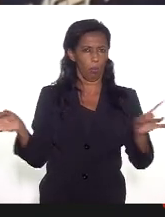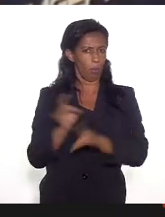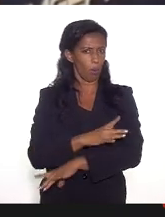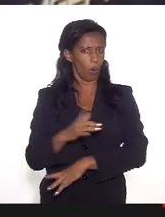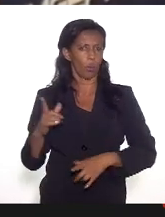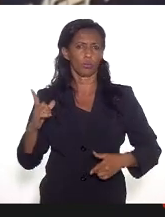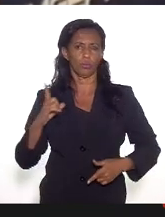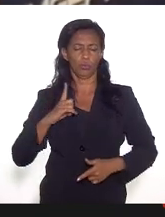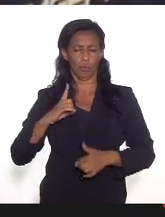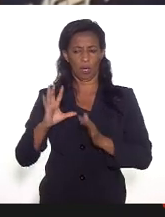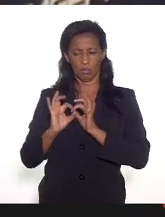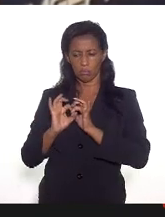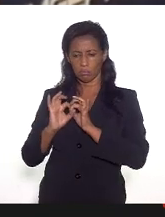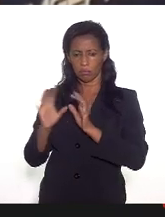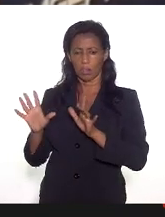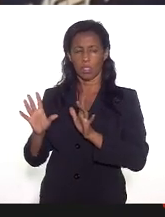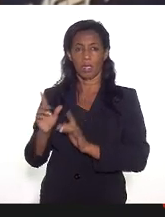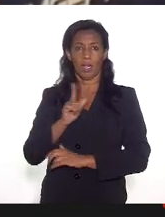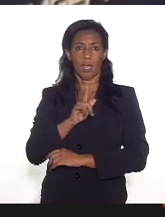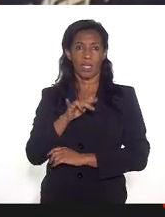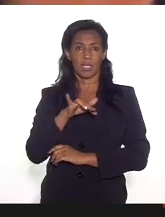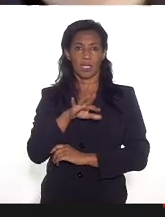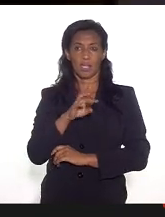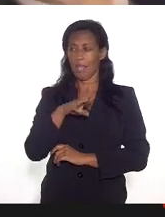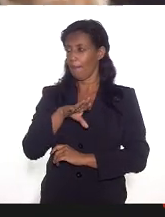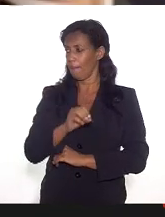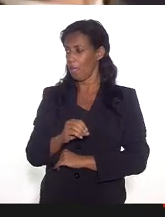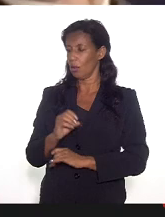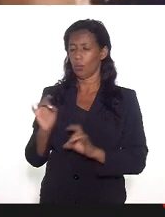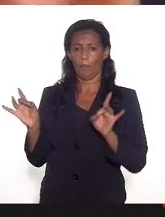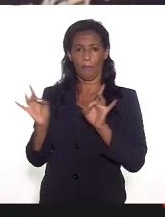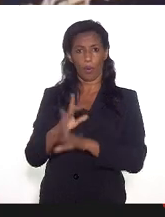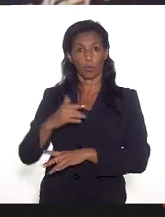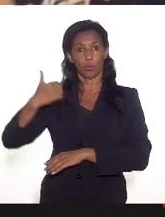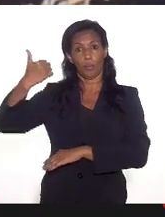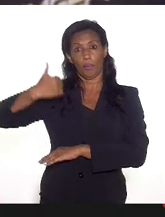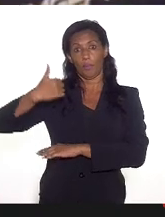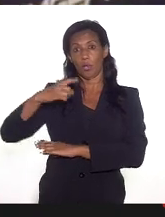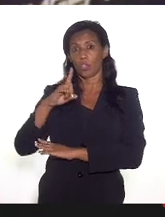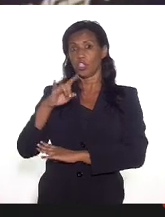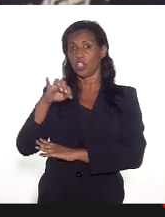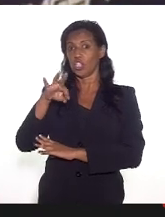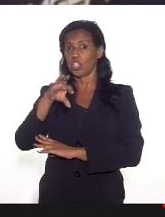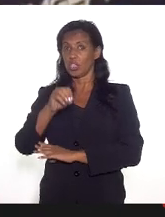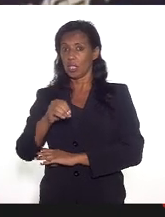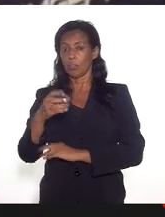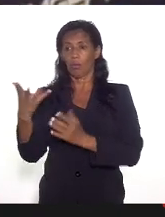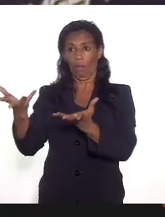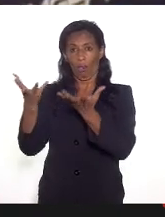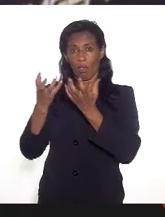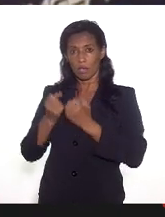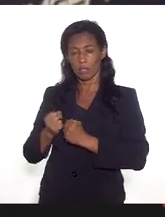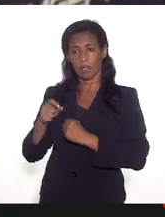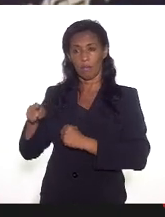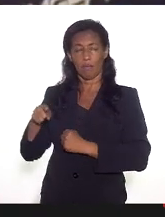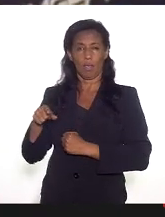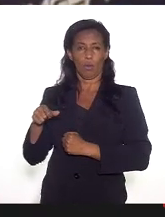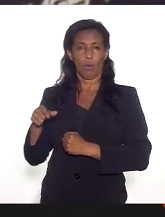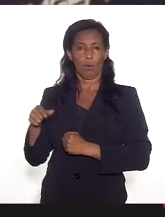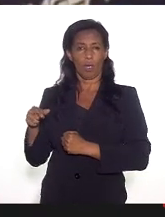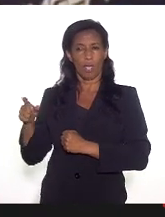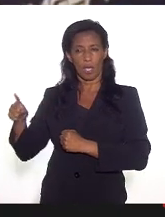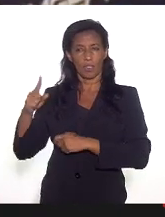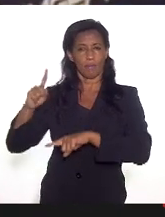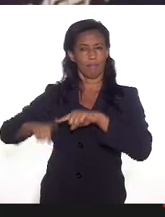a autorização, o licenciamento ambiental, e o primeiro distrito que recebeu esse acervo, ele